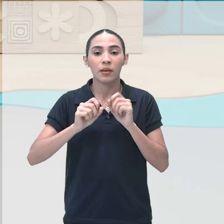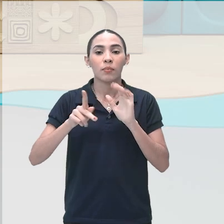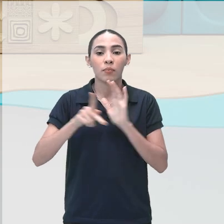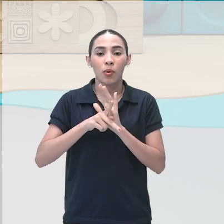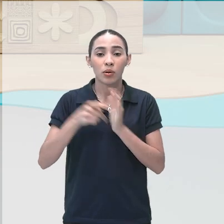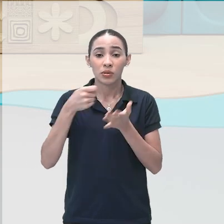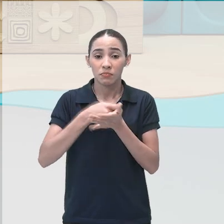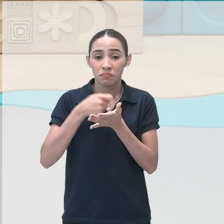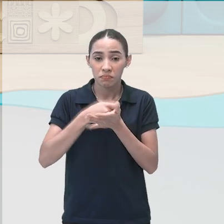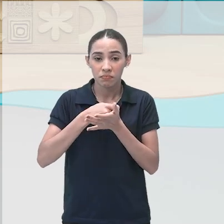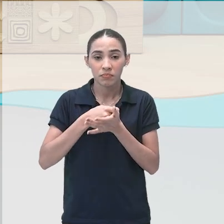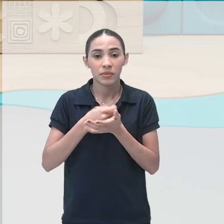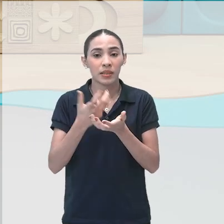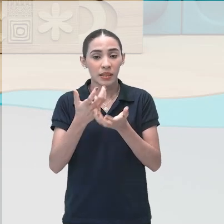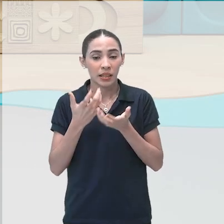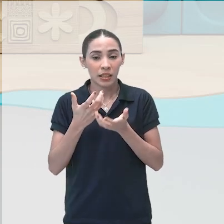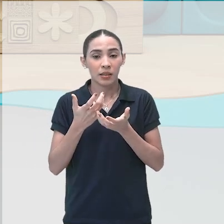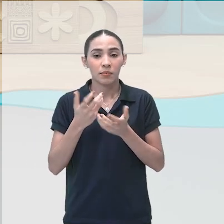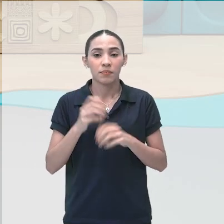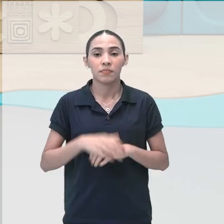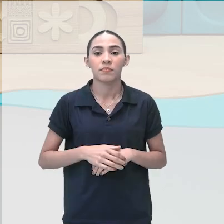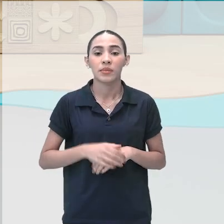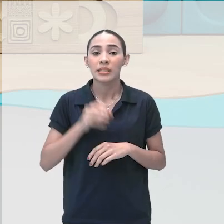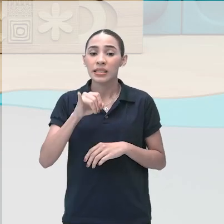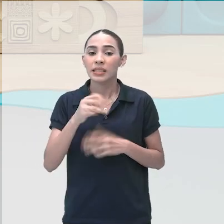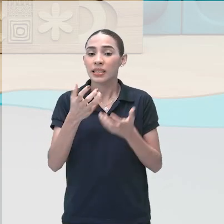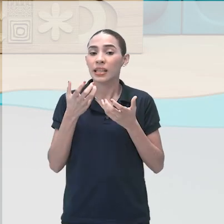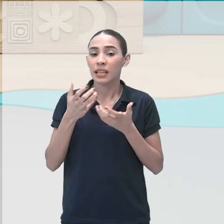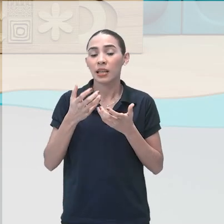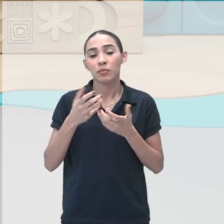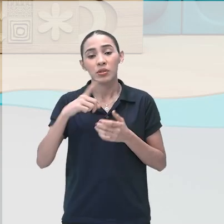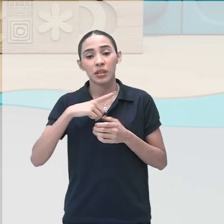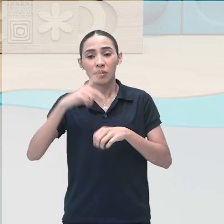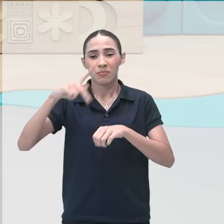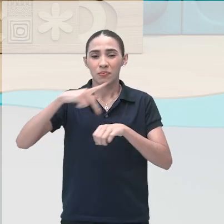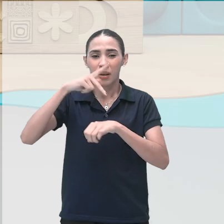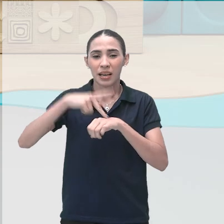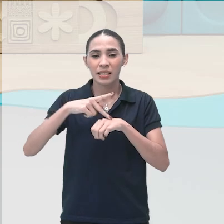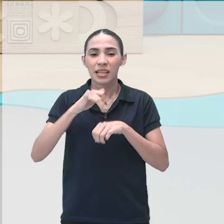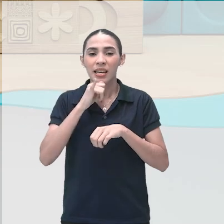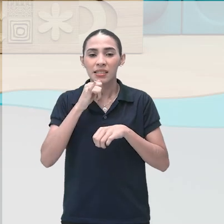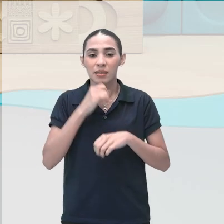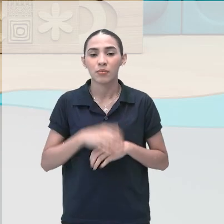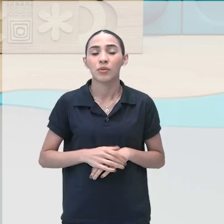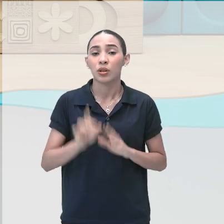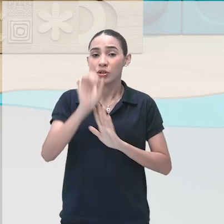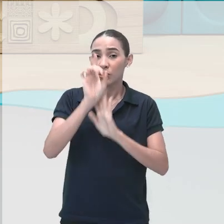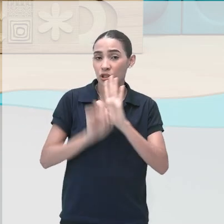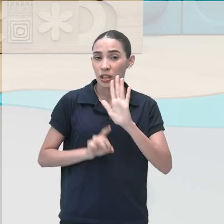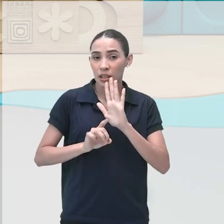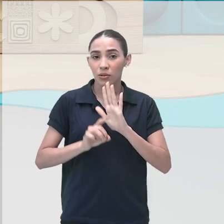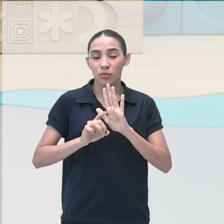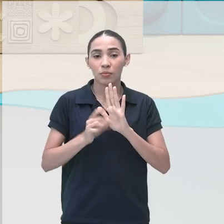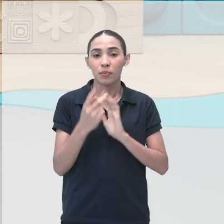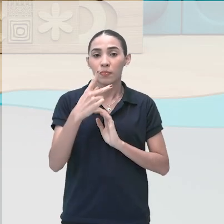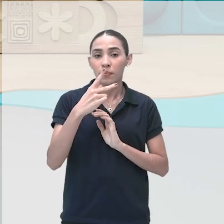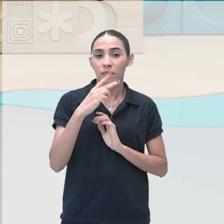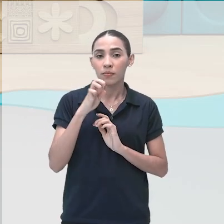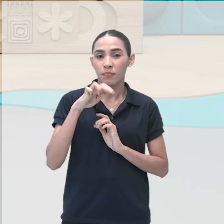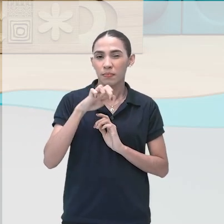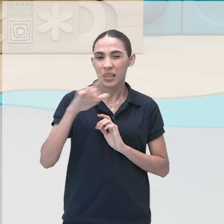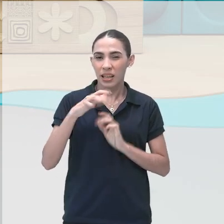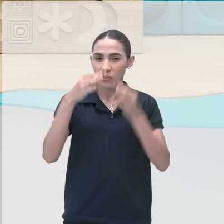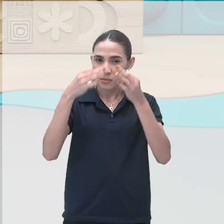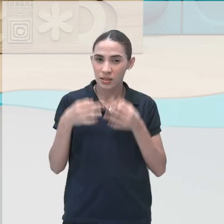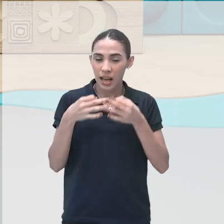se impõe se queremos ter em nosso país um direito penal